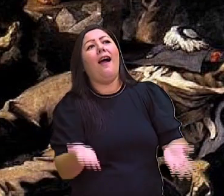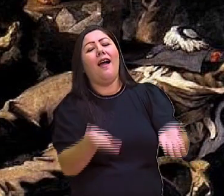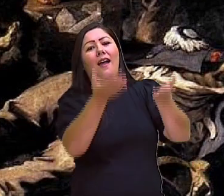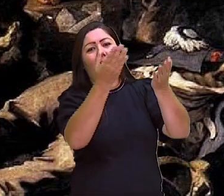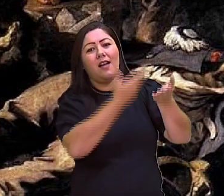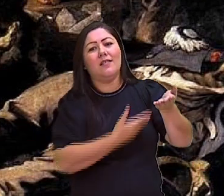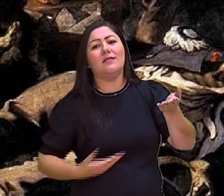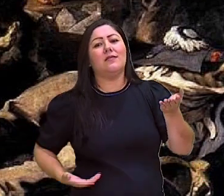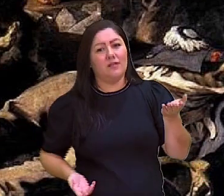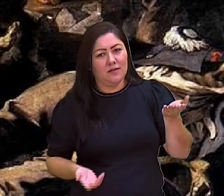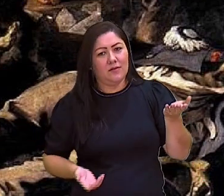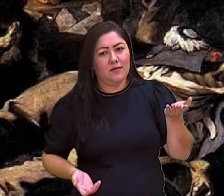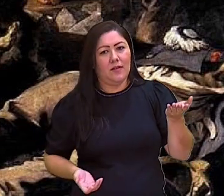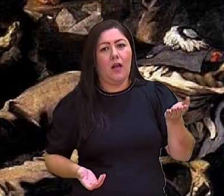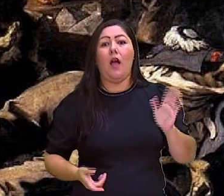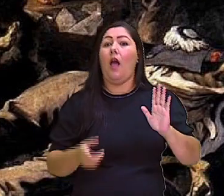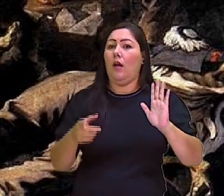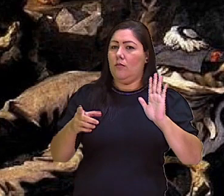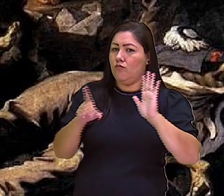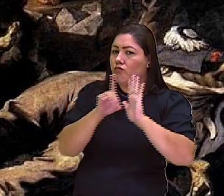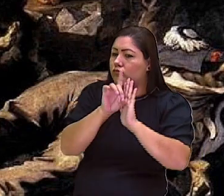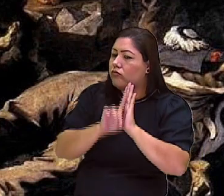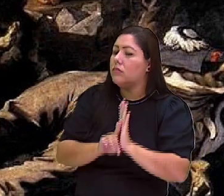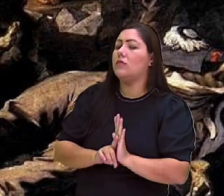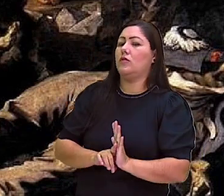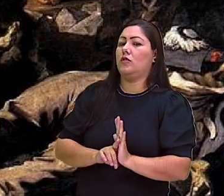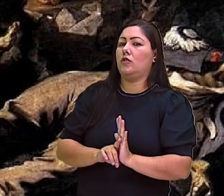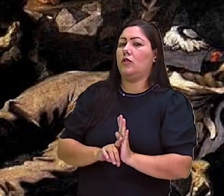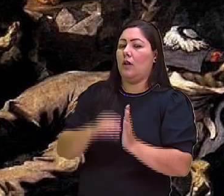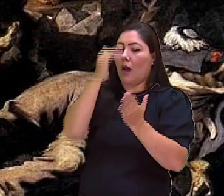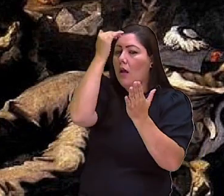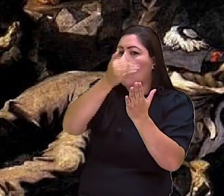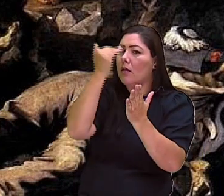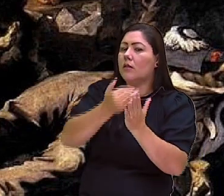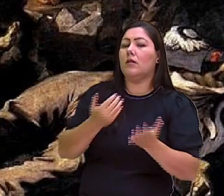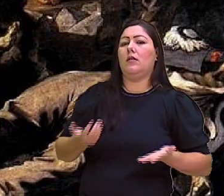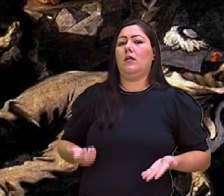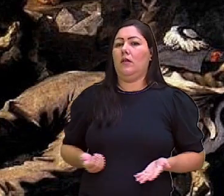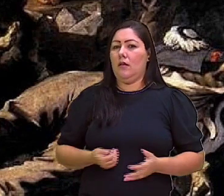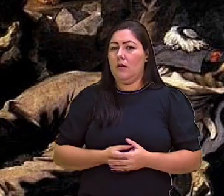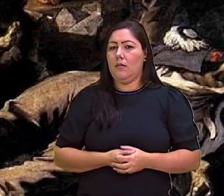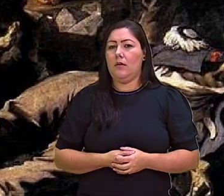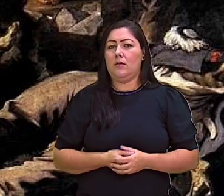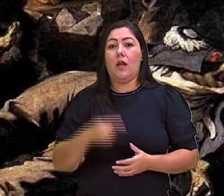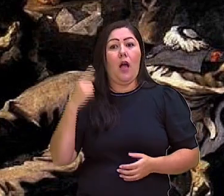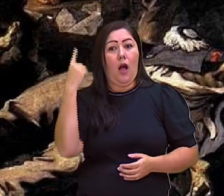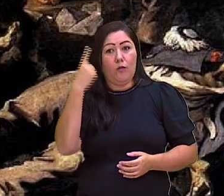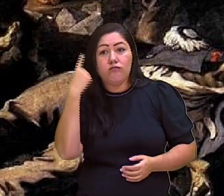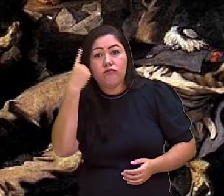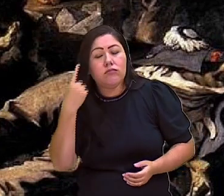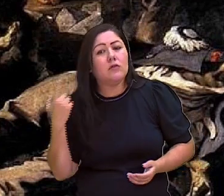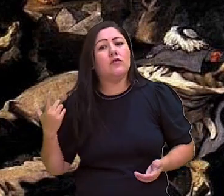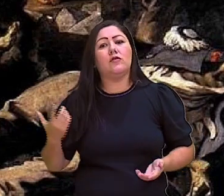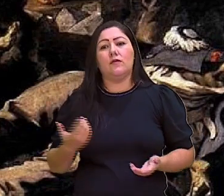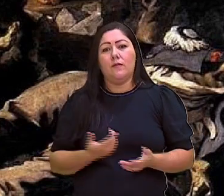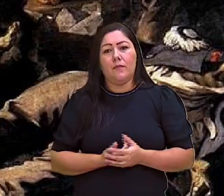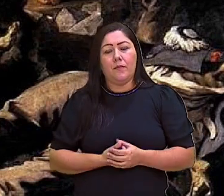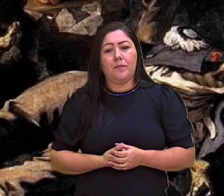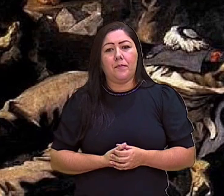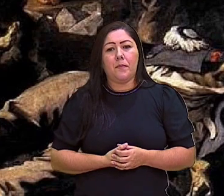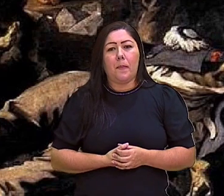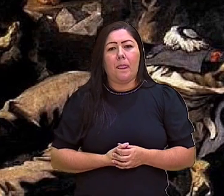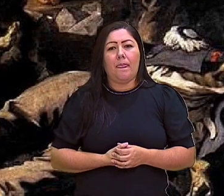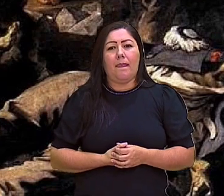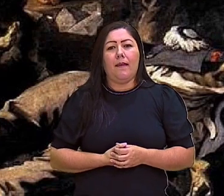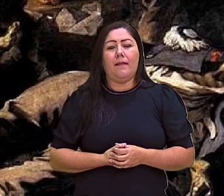garantidos, como a presunção da inocência, um advogado, uma condenação onde